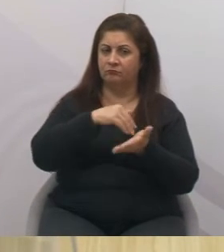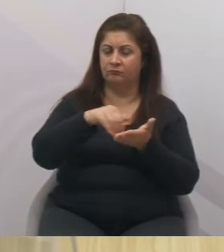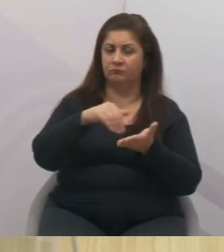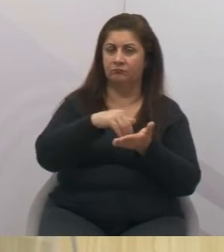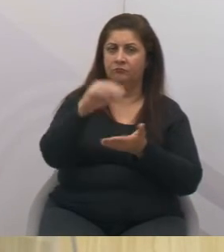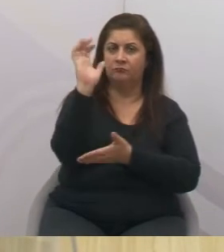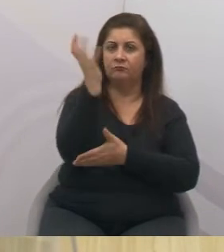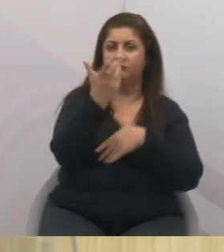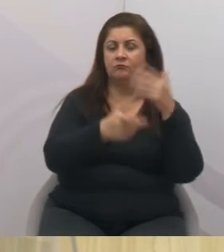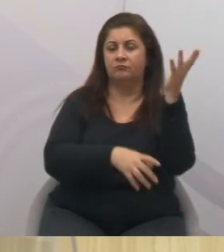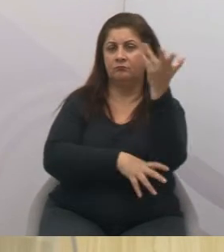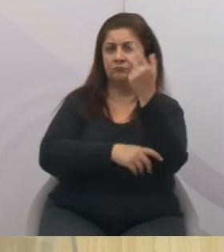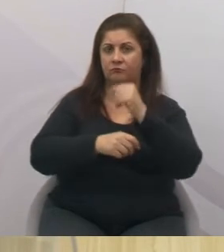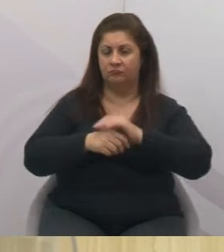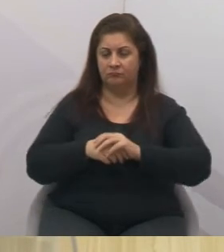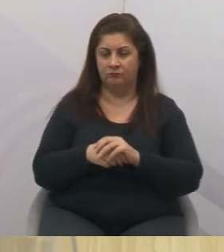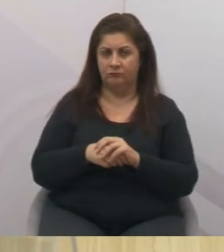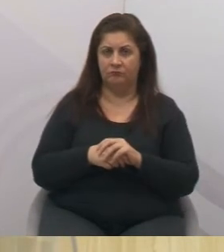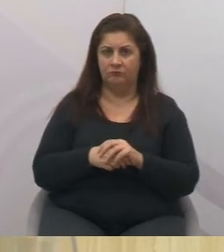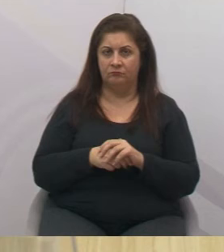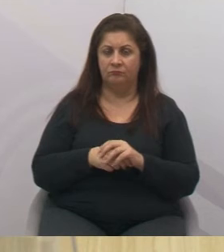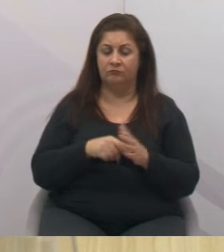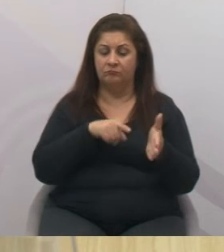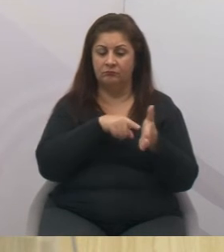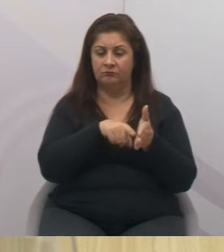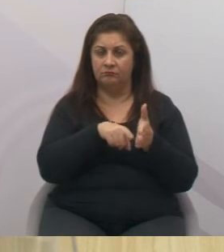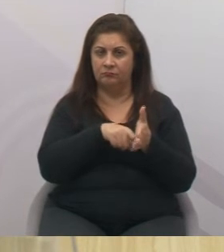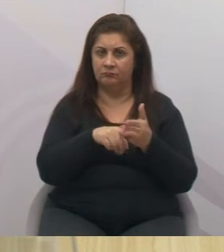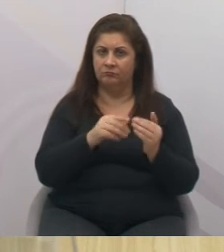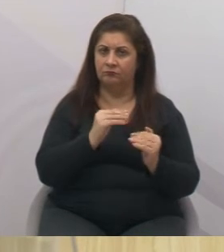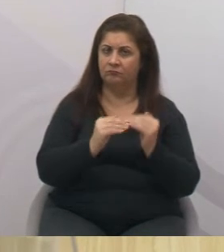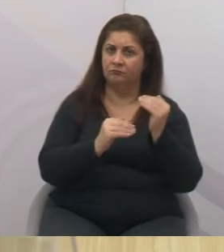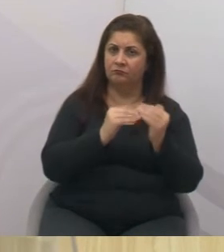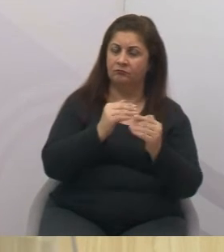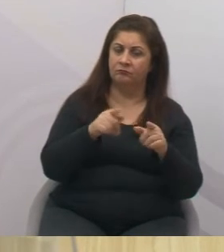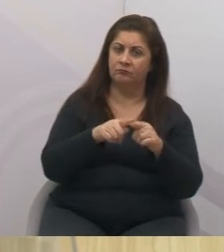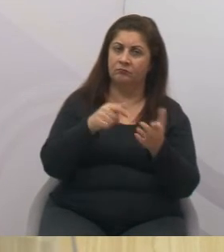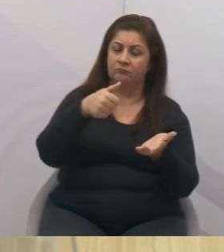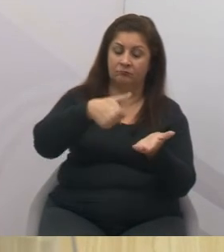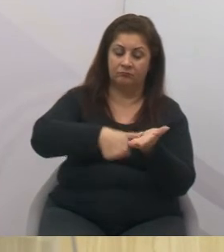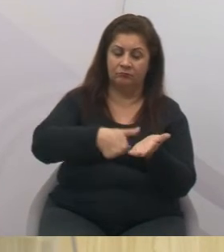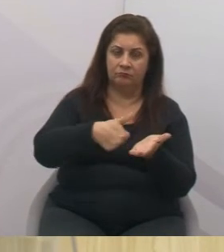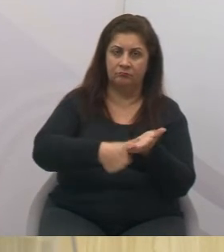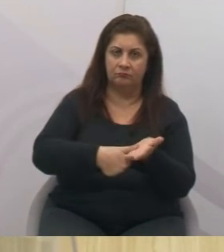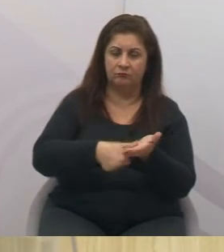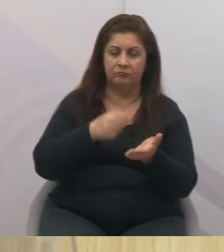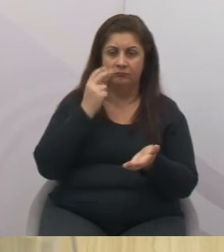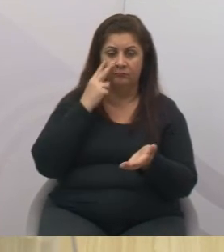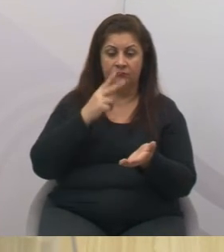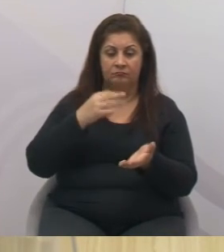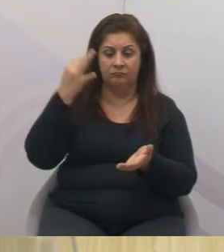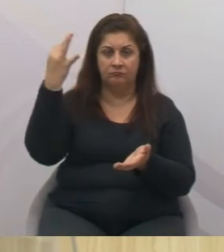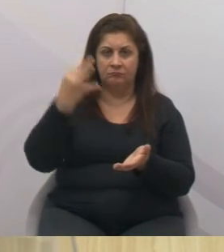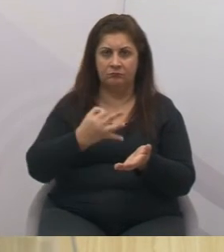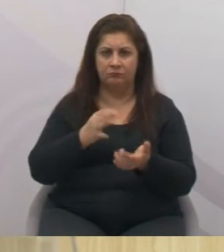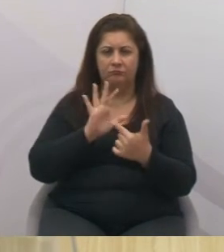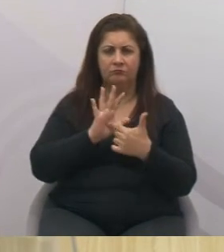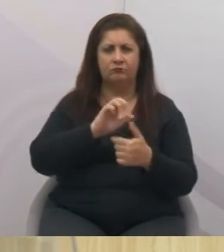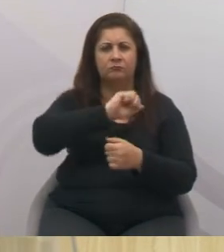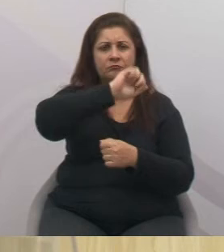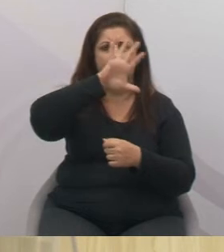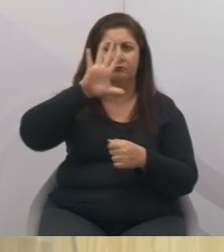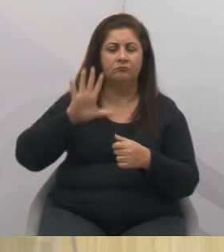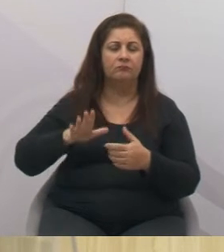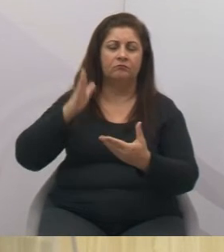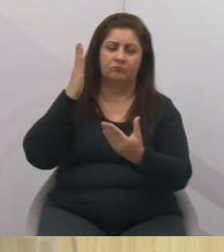Zeladoria Urbana na análise dos processos e a emissão dos documentos motivando suas decisões para garantir a transparência